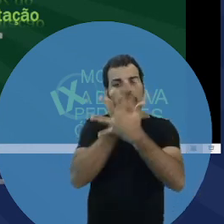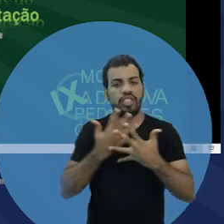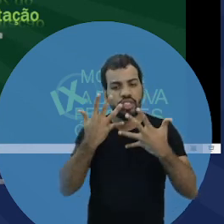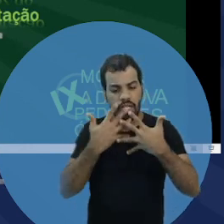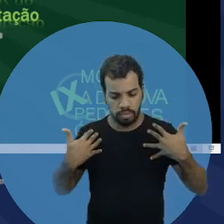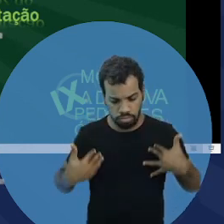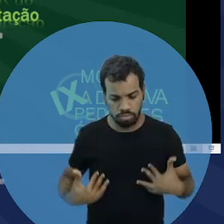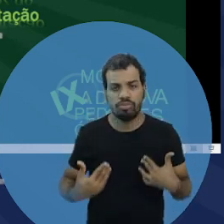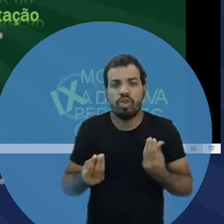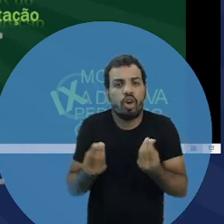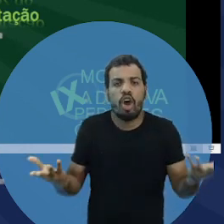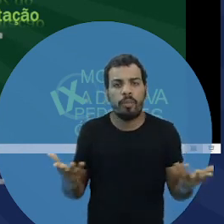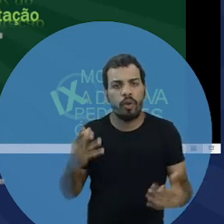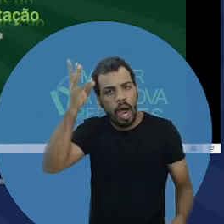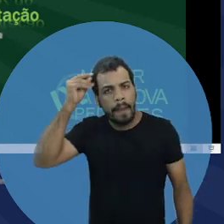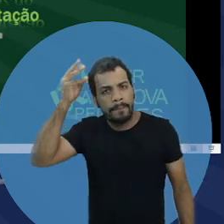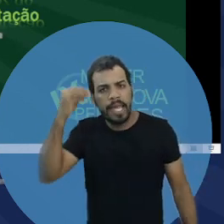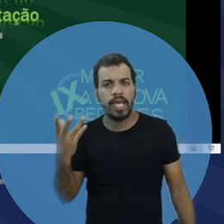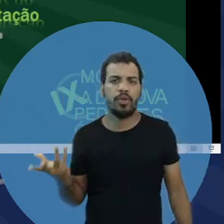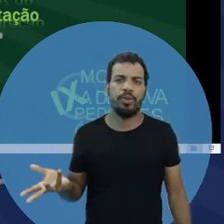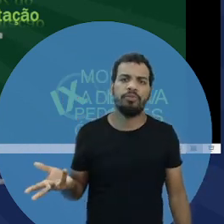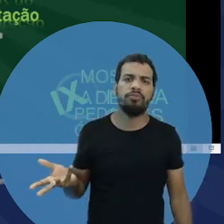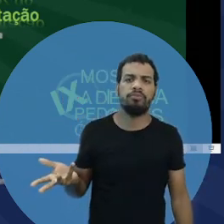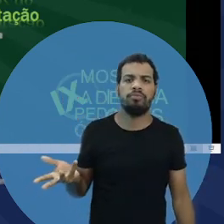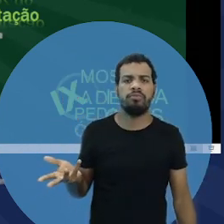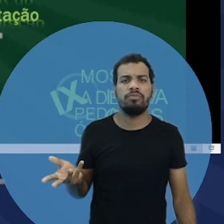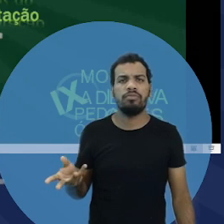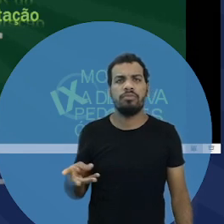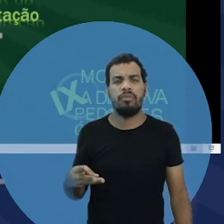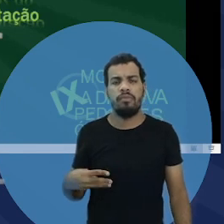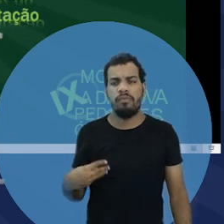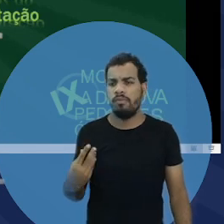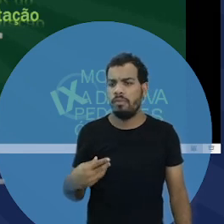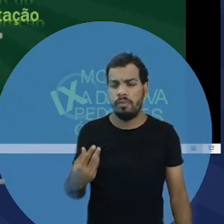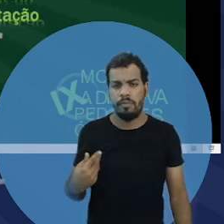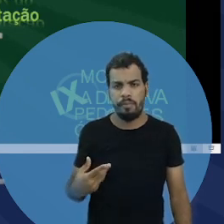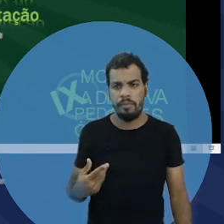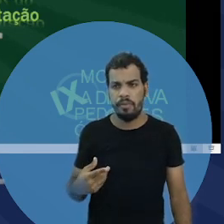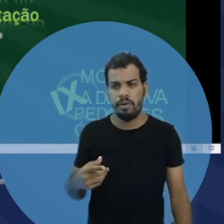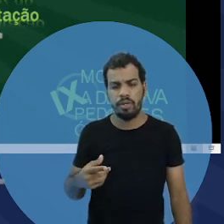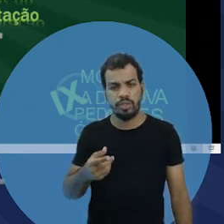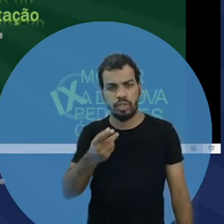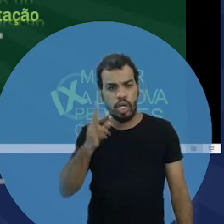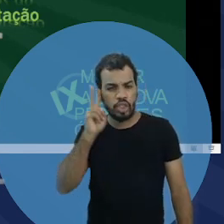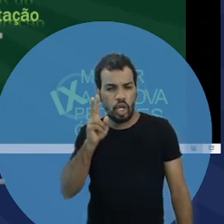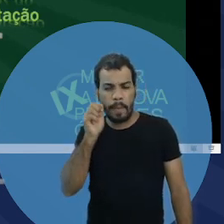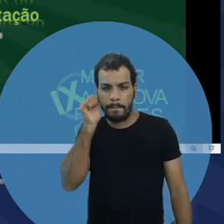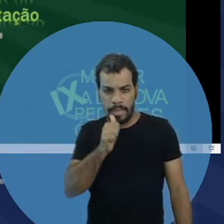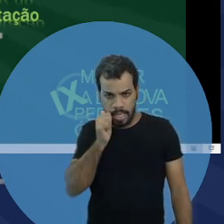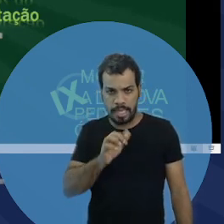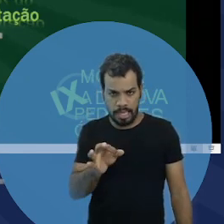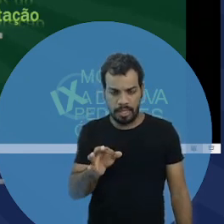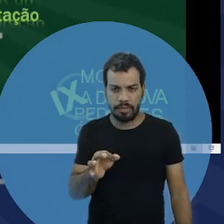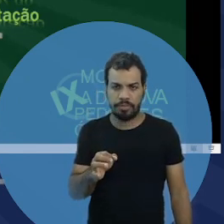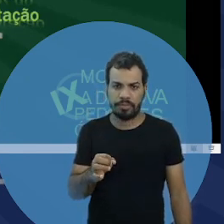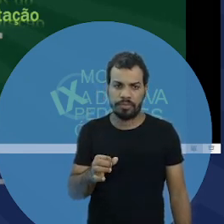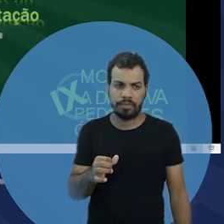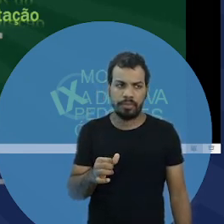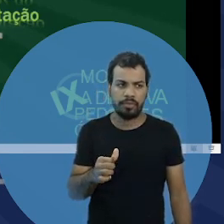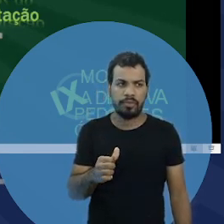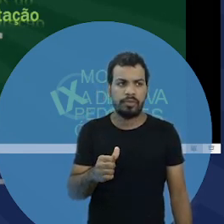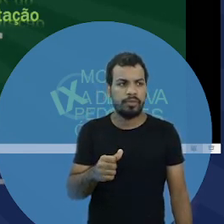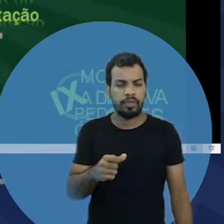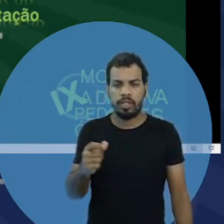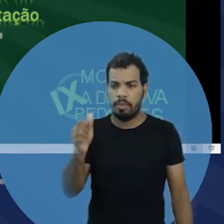do cabelo, né? Que quando ela conta a história de uma menina, né, que tocavam no cabelo